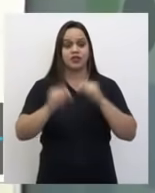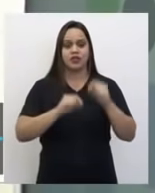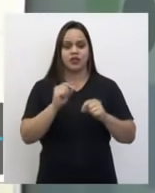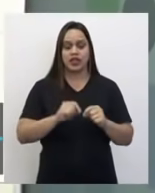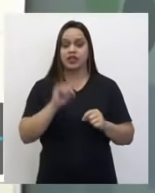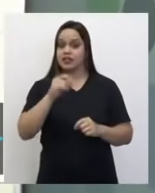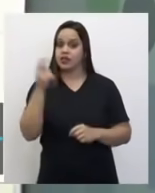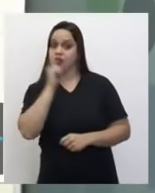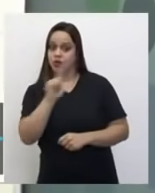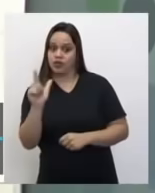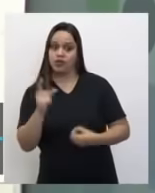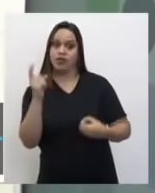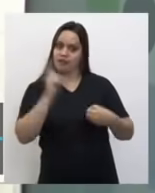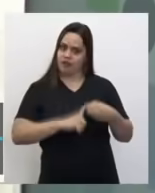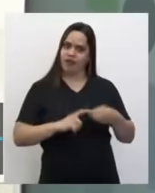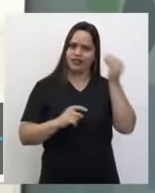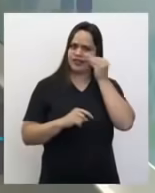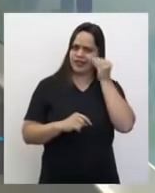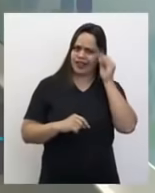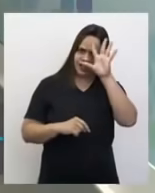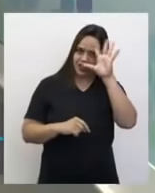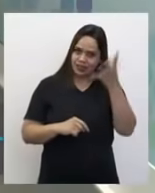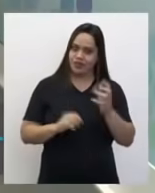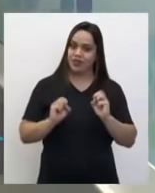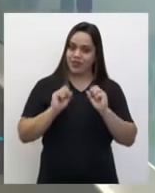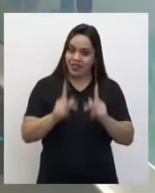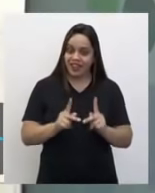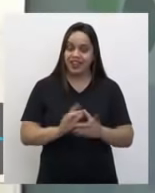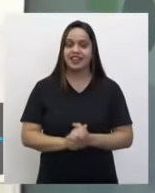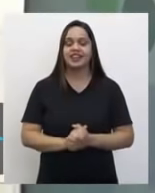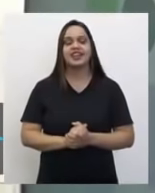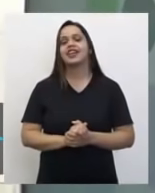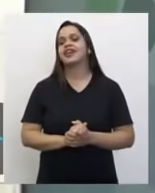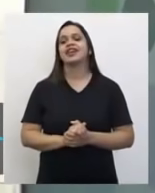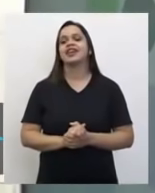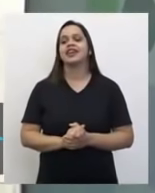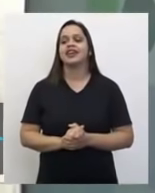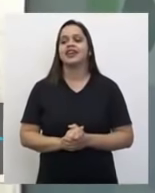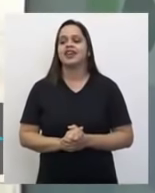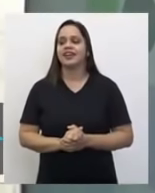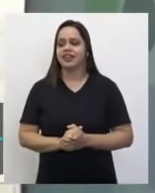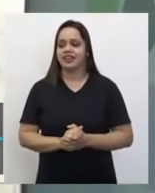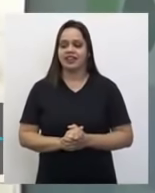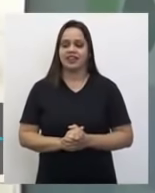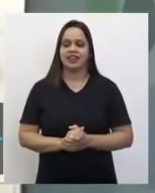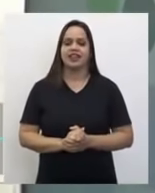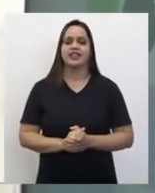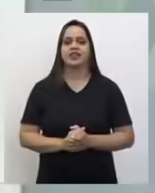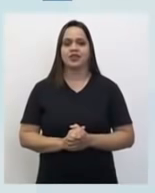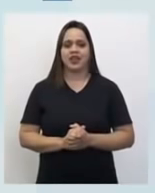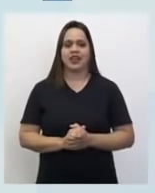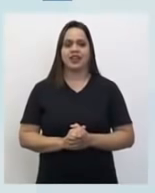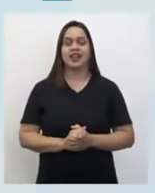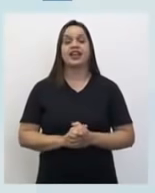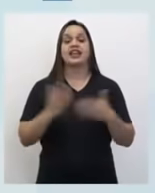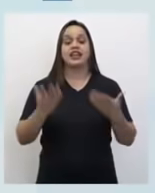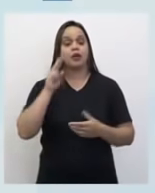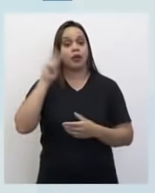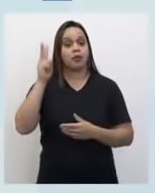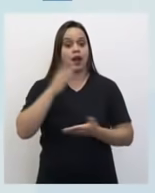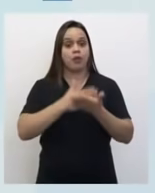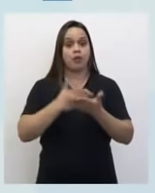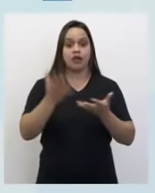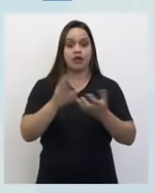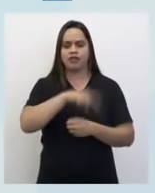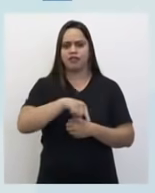conseguirem, voltem e tentem resolver, né, Ju? Isso aí. Fica aí até um desafio. Então bora lá. Para começar, a gente quer saber